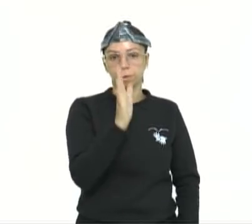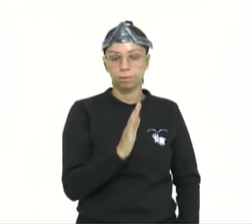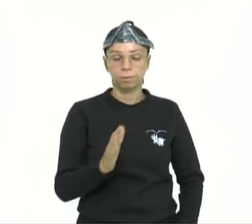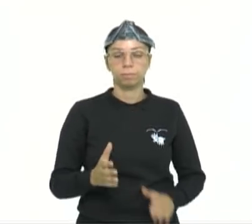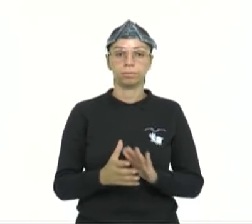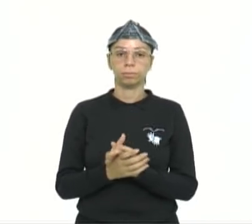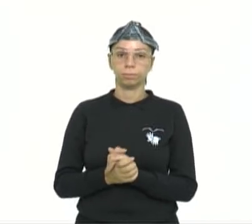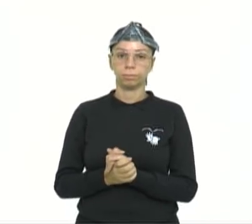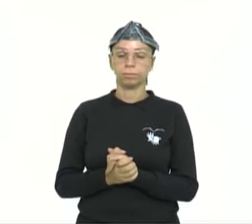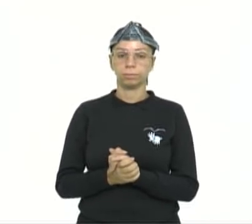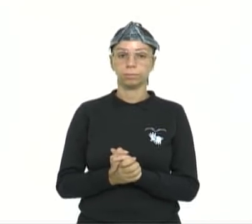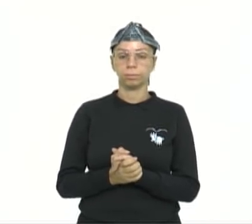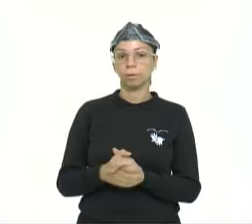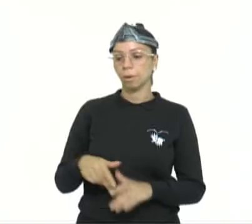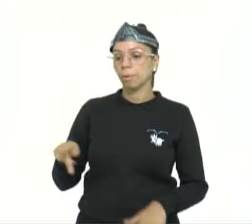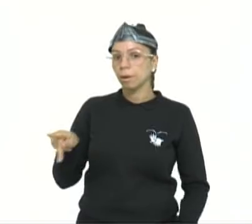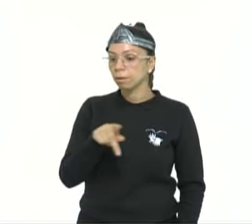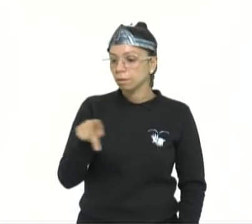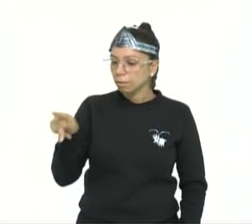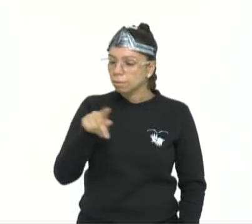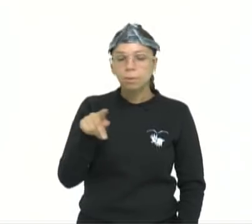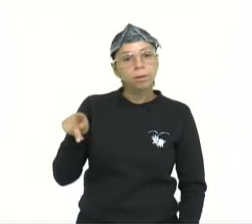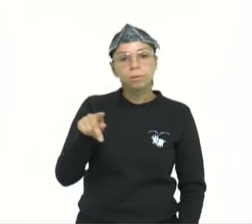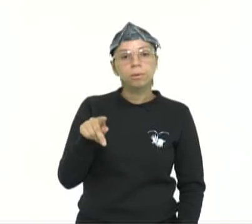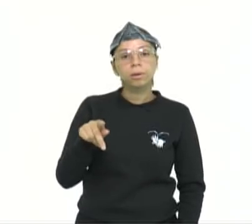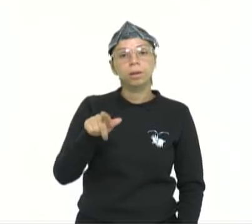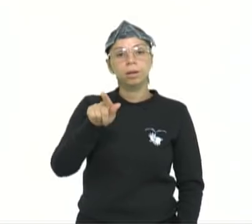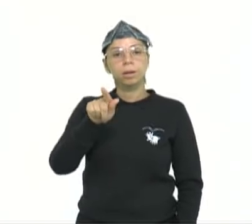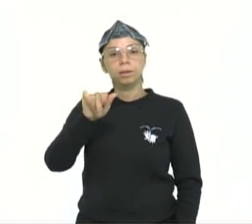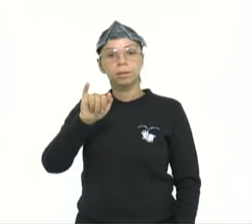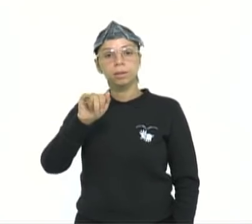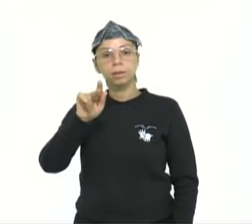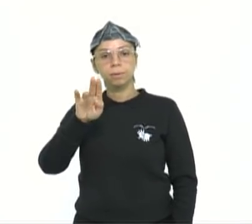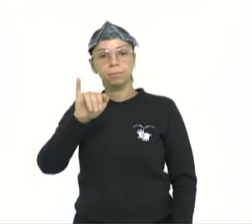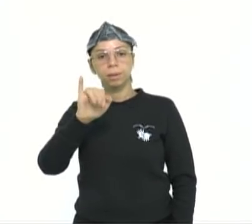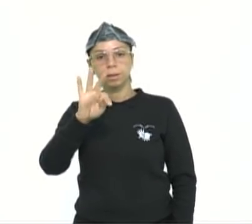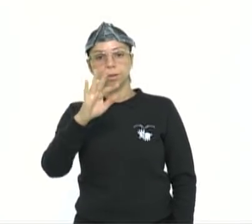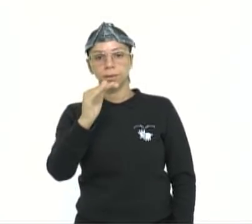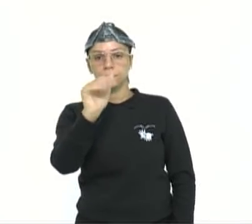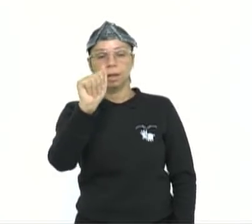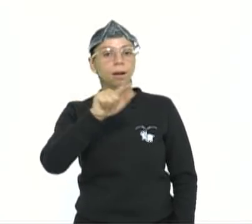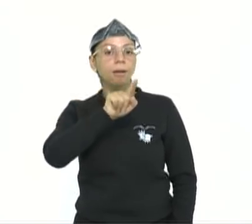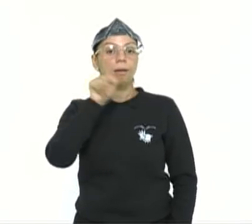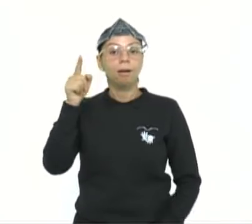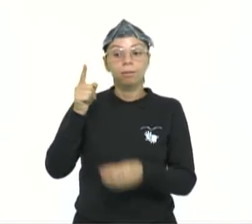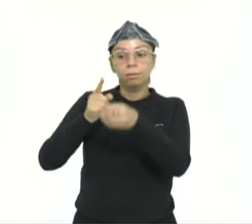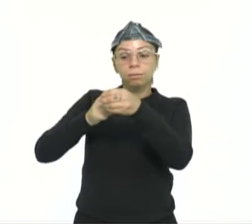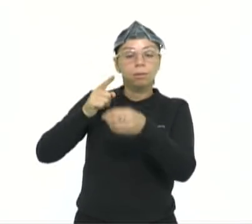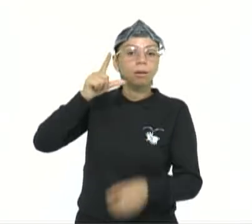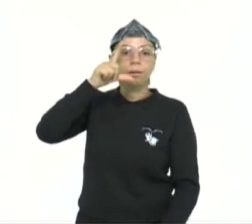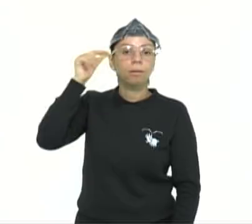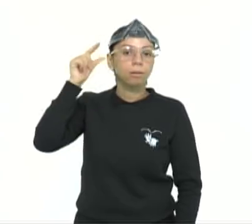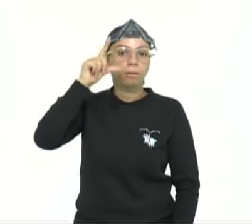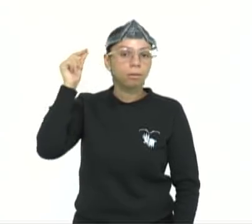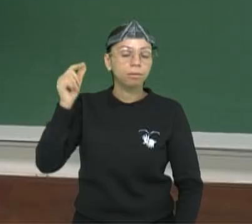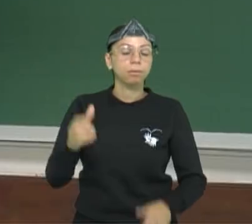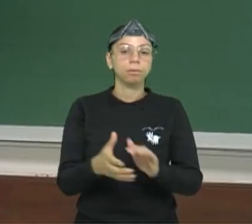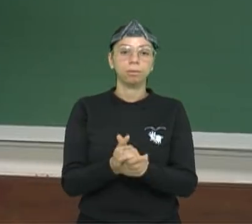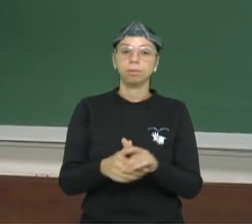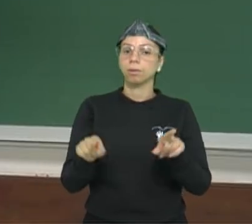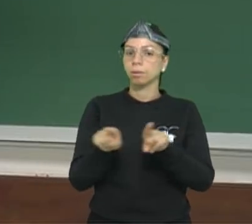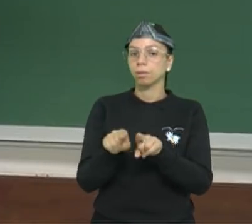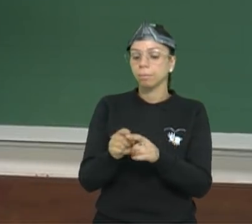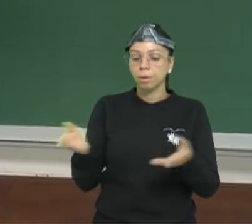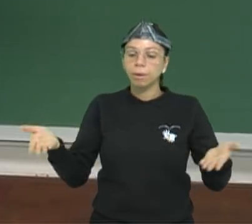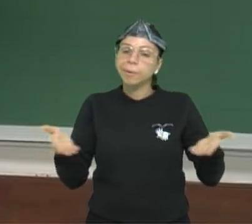como professor na Gibiteca de Guarapuava. E 4, atualmente ele publica HQs em diversos países.